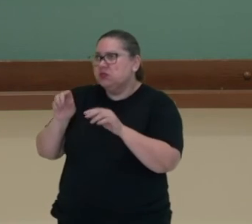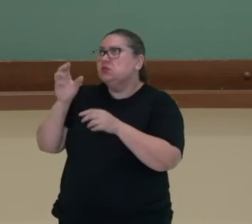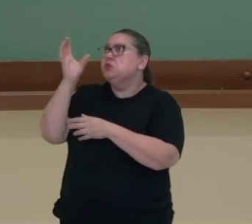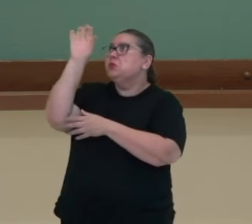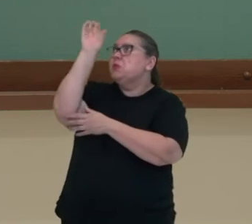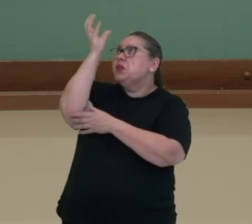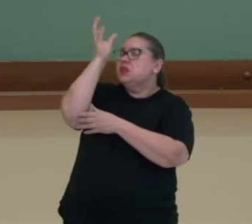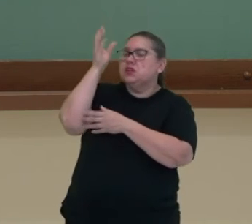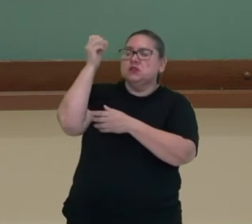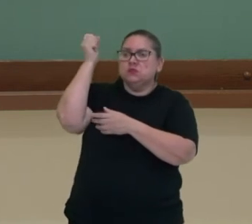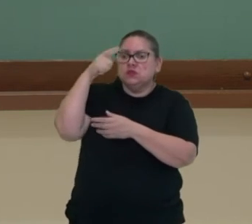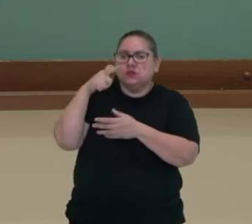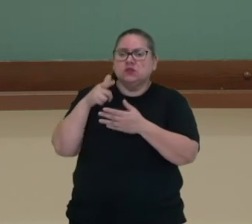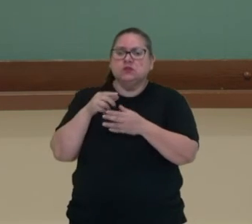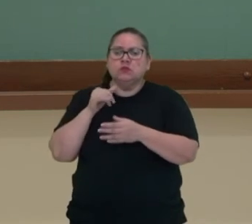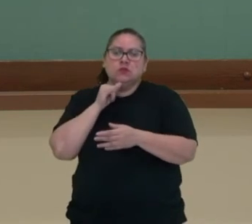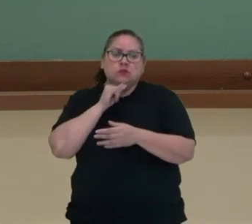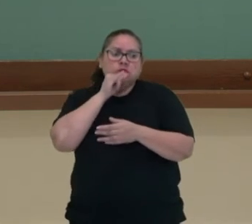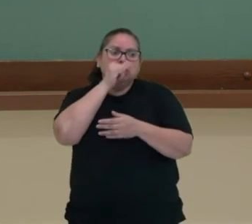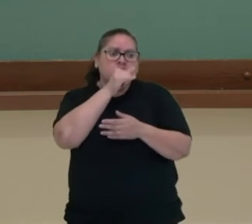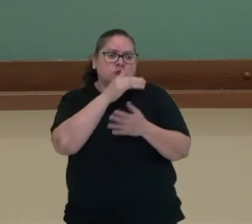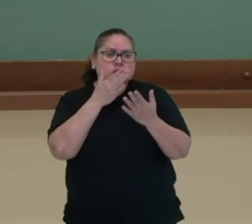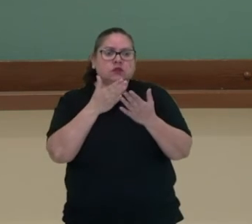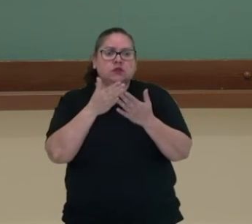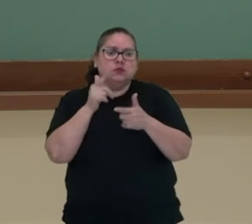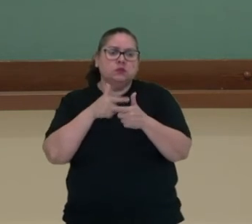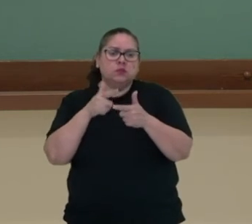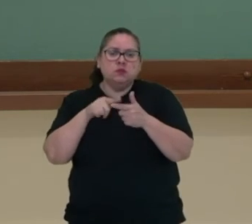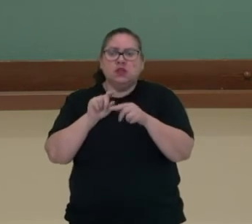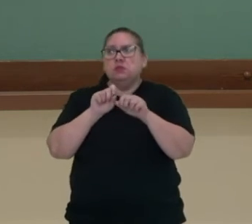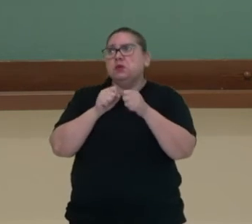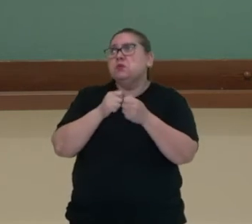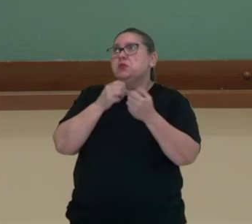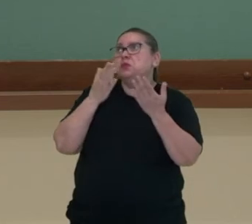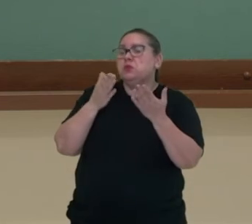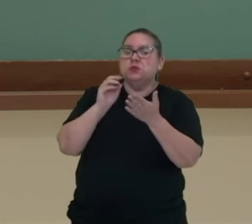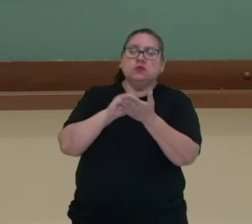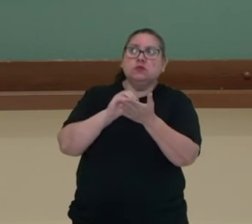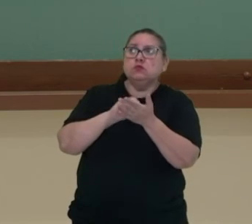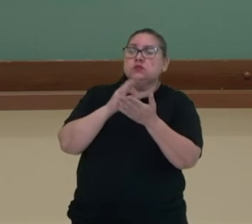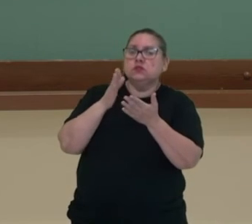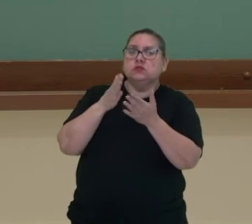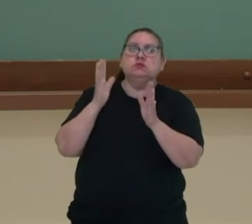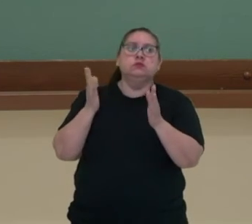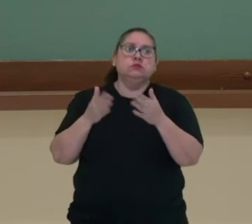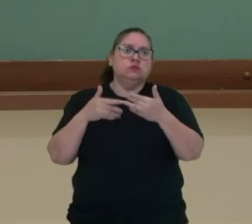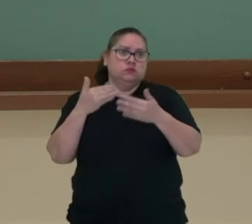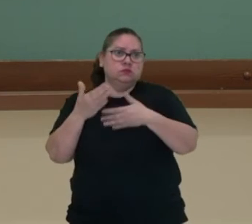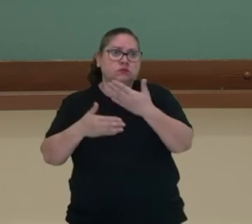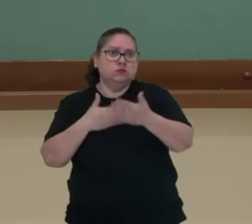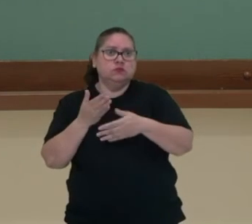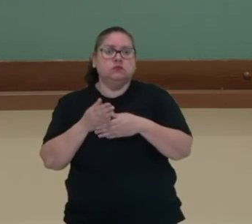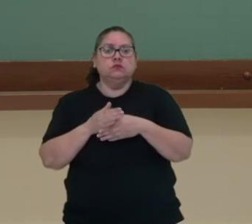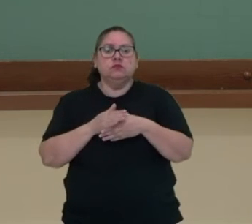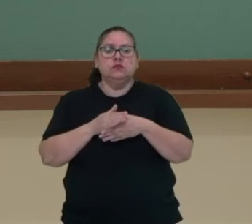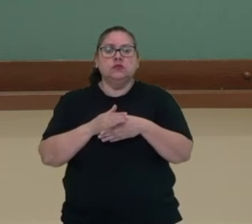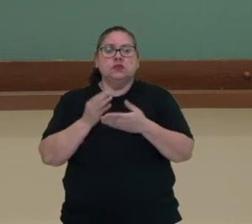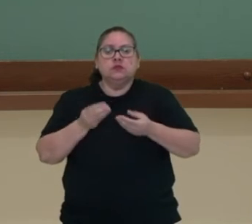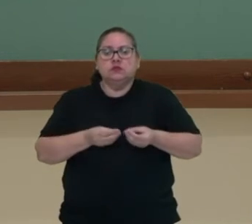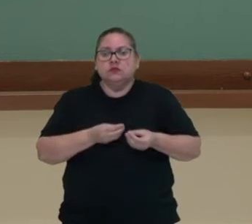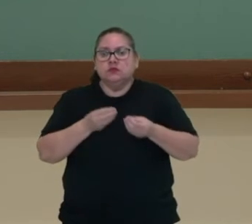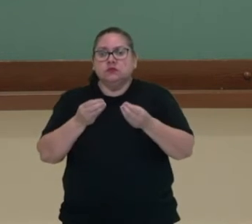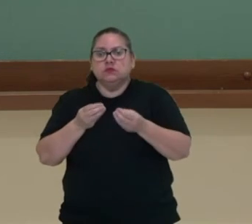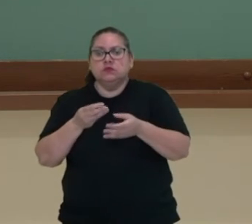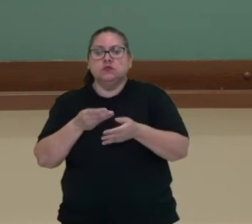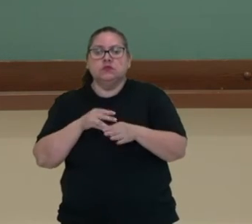Você pode, por exemplo, comunicar e todo mundo sai ganhando com essas atitudes de proatividade, não é mesmo? levar